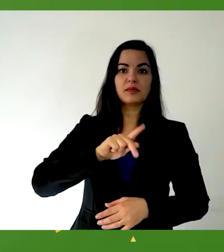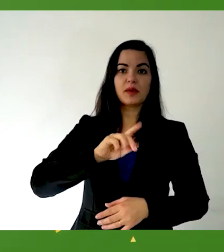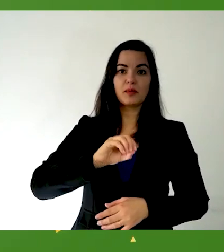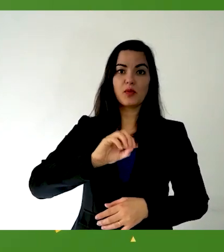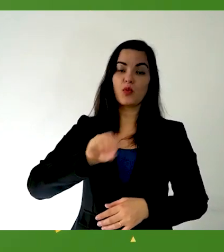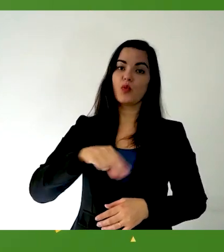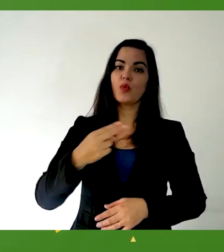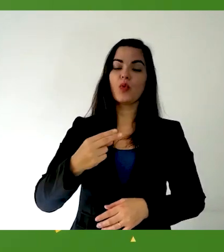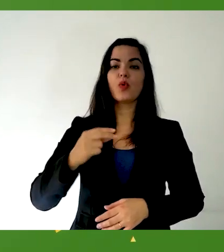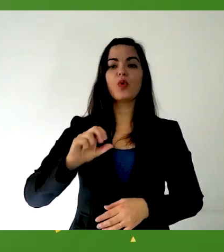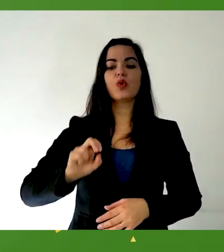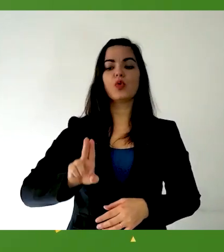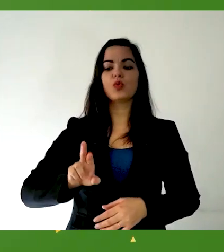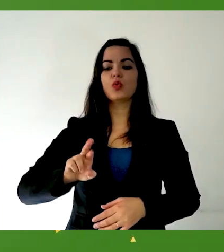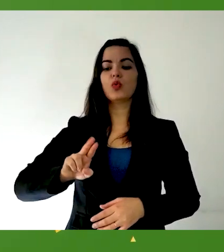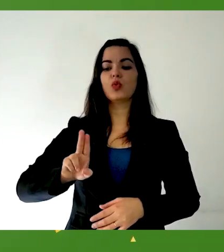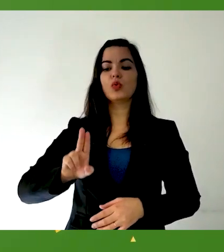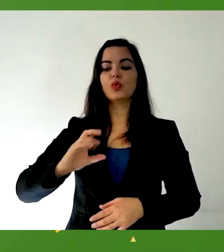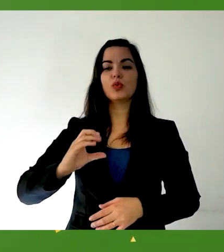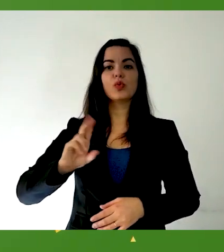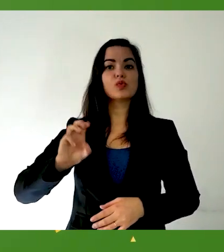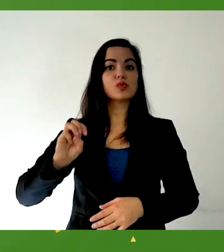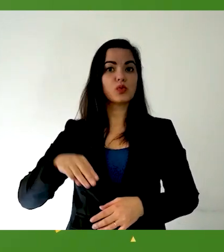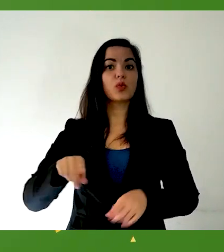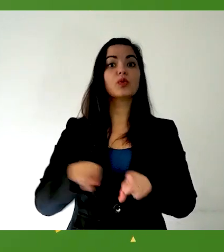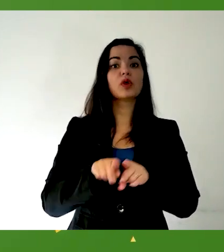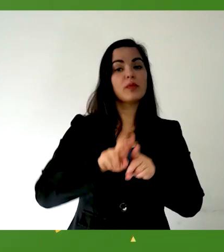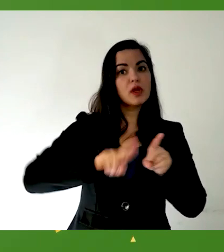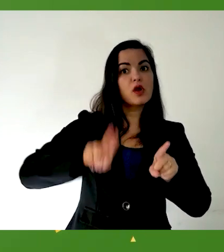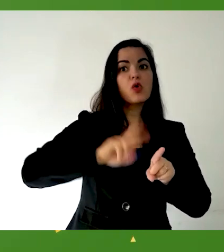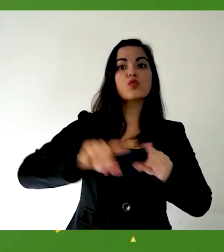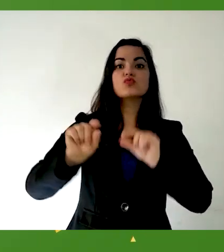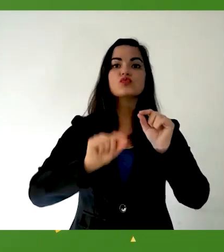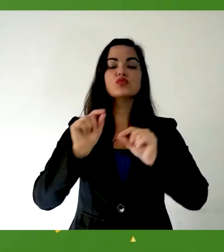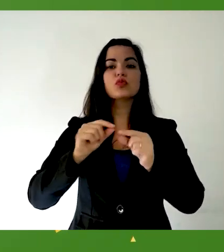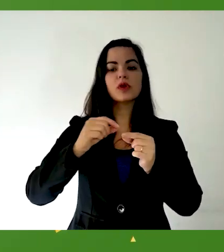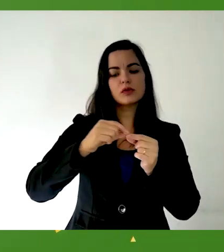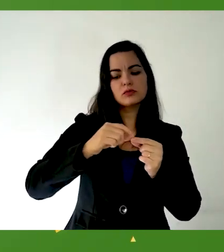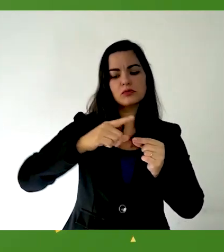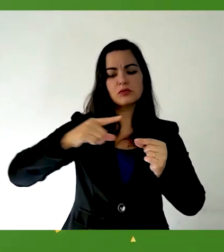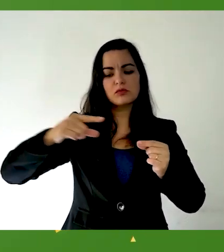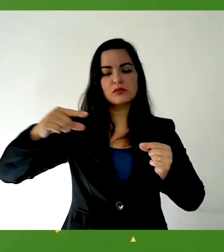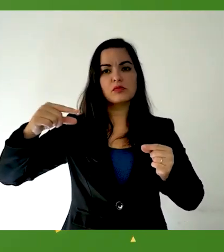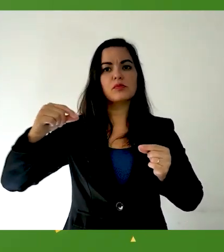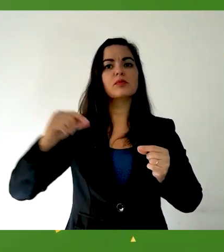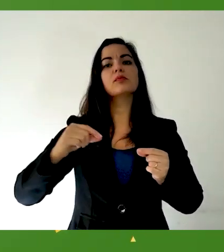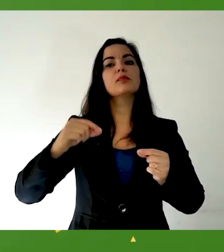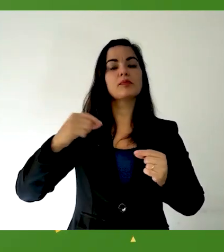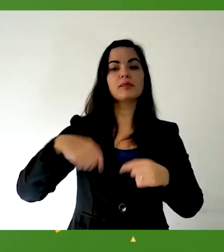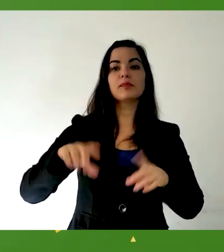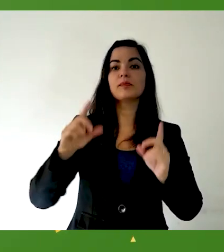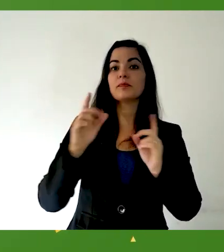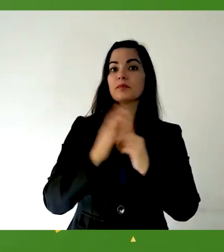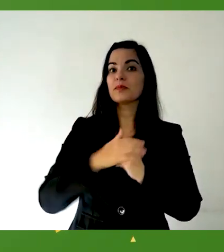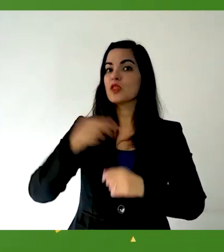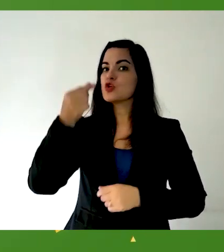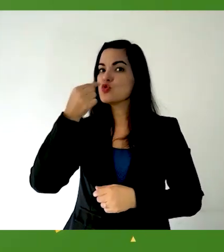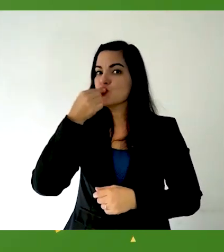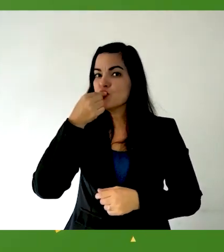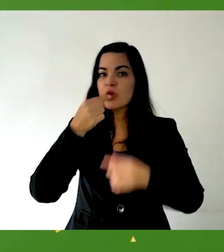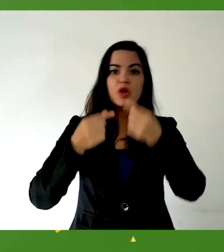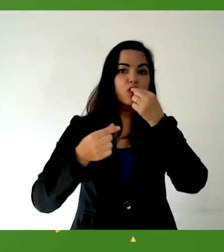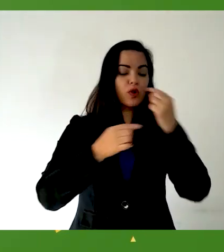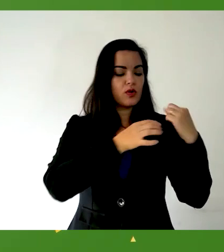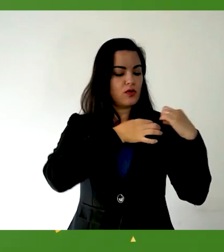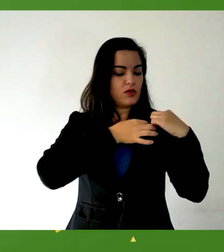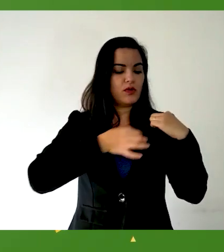disso, usam penas, caules para ornamentação, máscaras, apitos, colares e